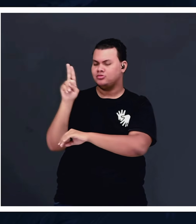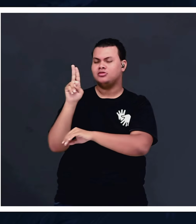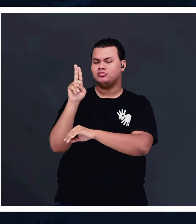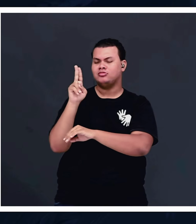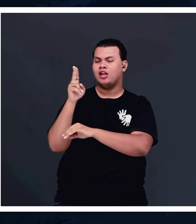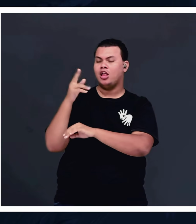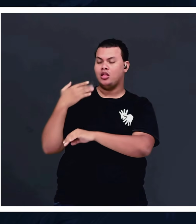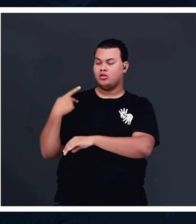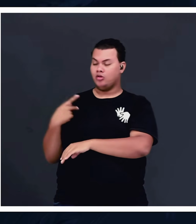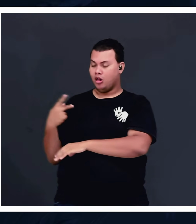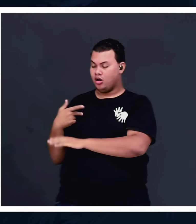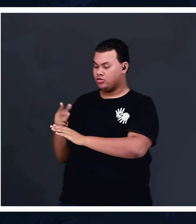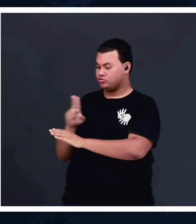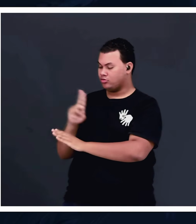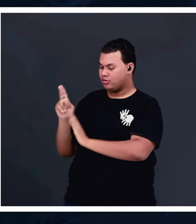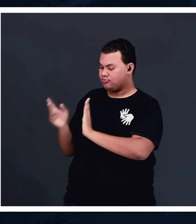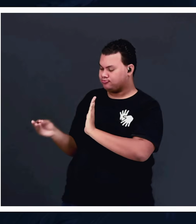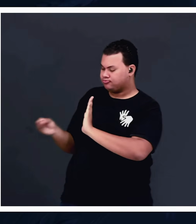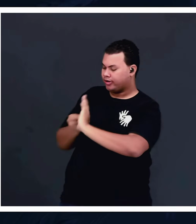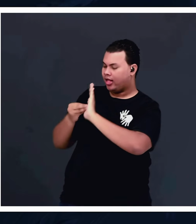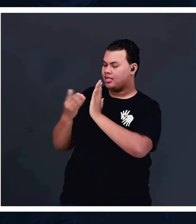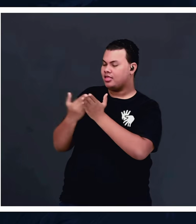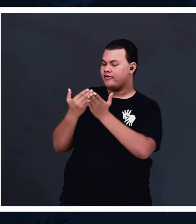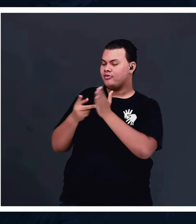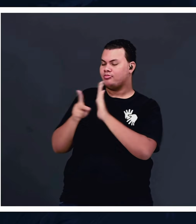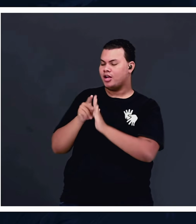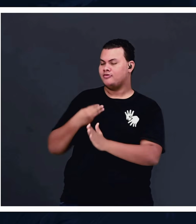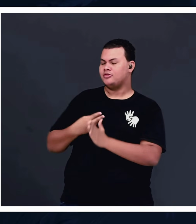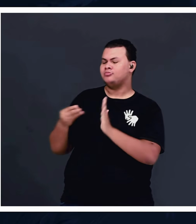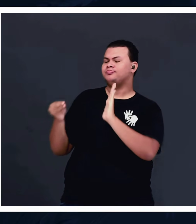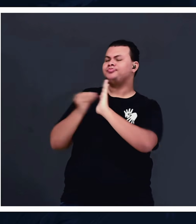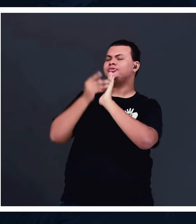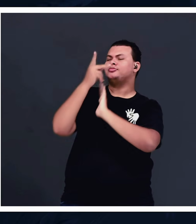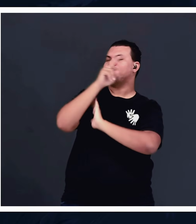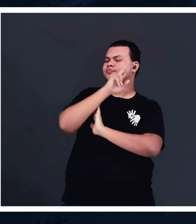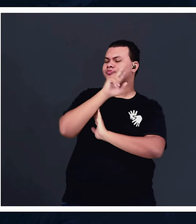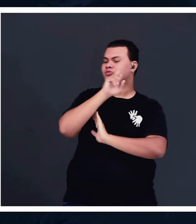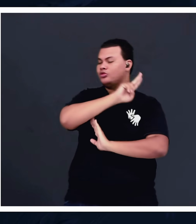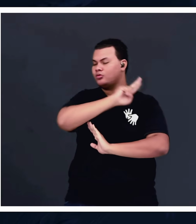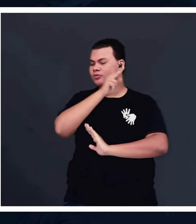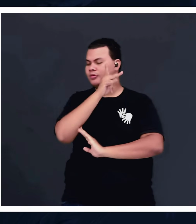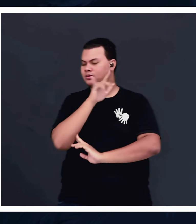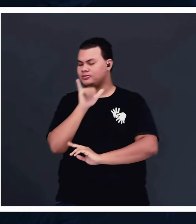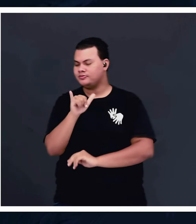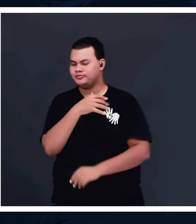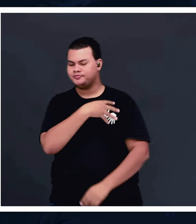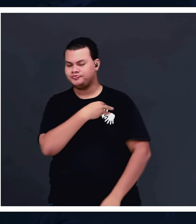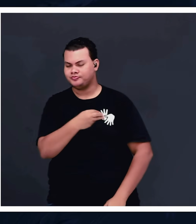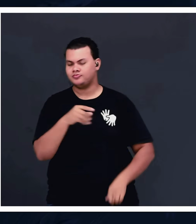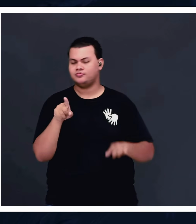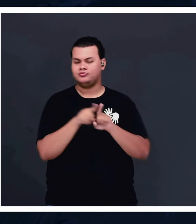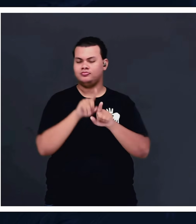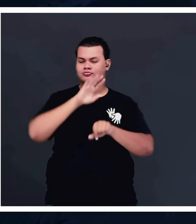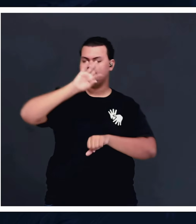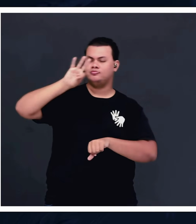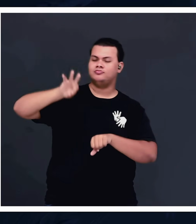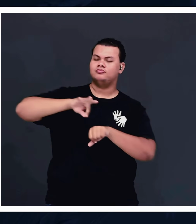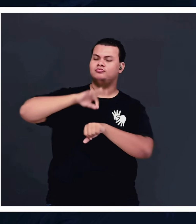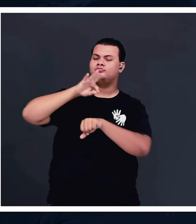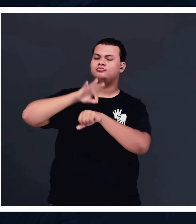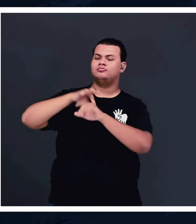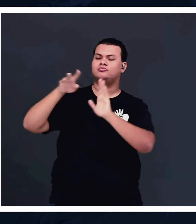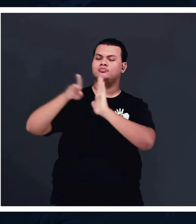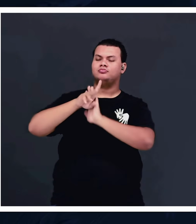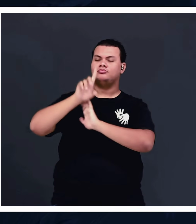Escreve o nosso nome, Senhor, no livro da vida. Em nome do Pai, do Filho e do Espírito